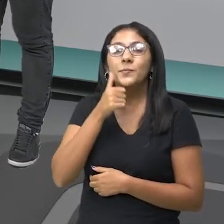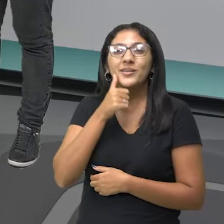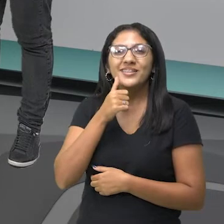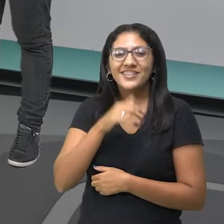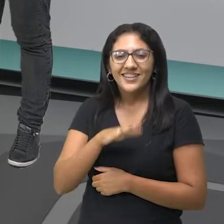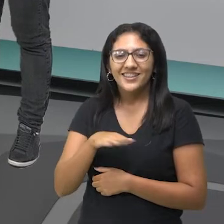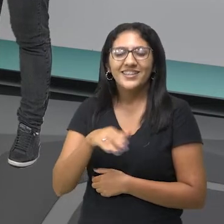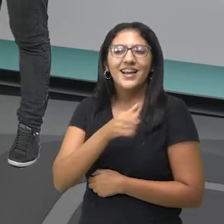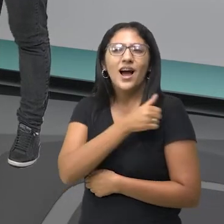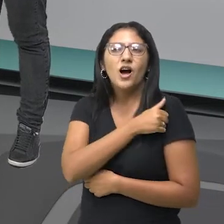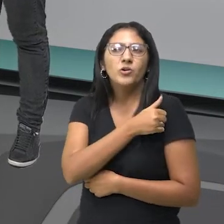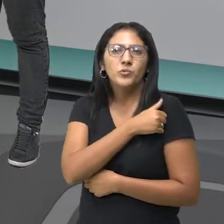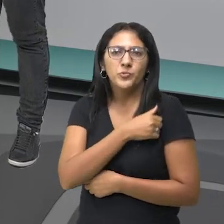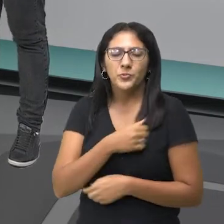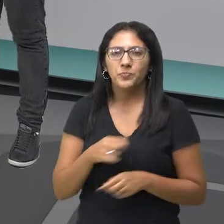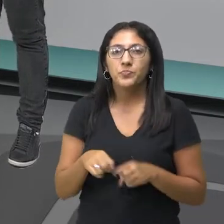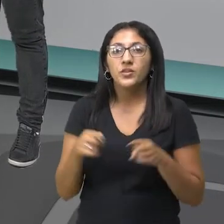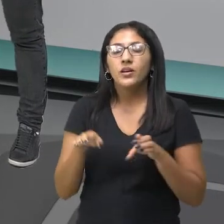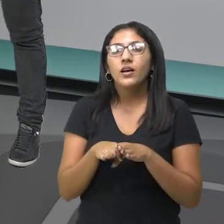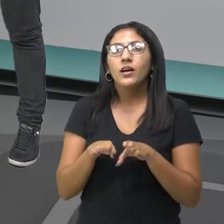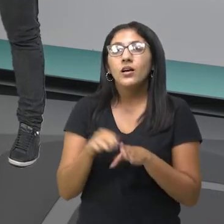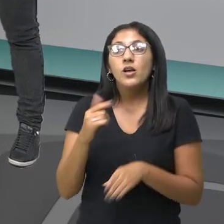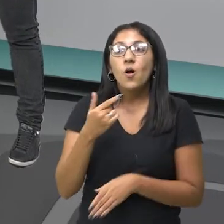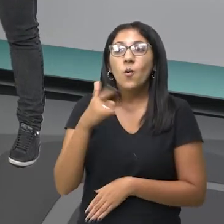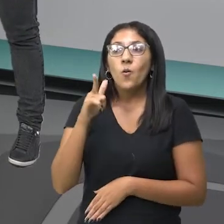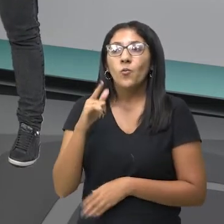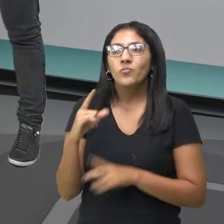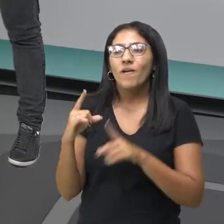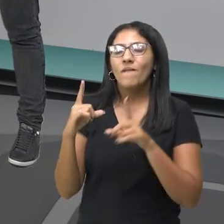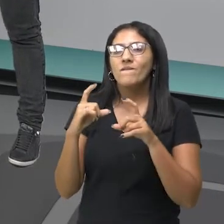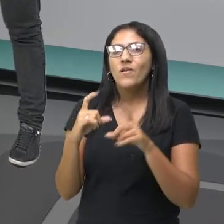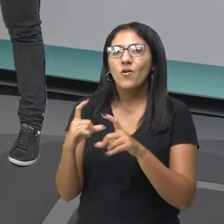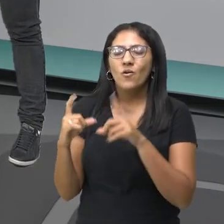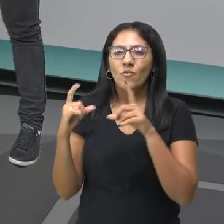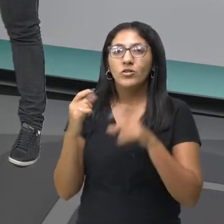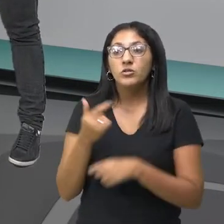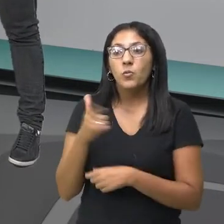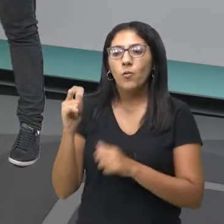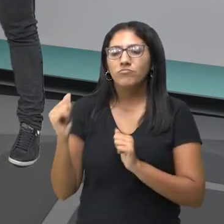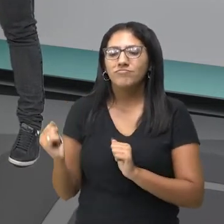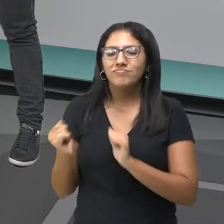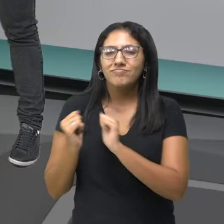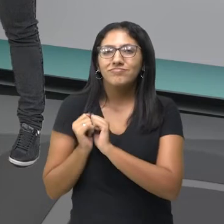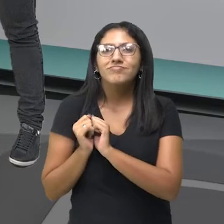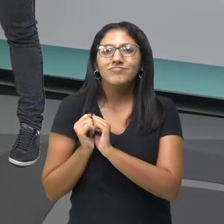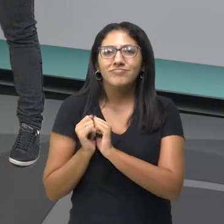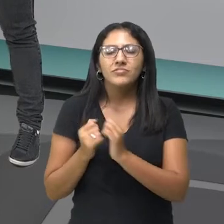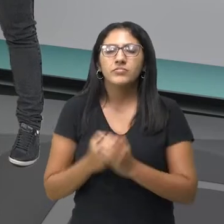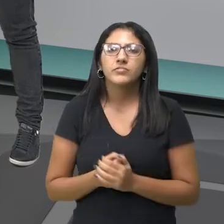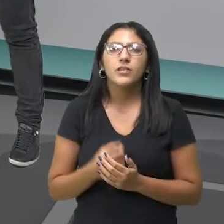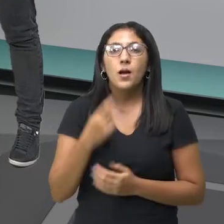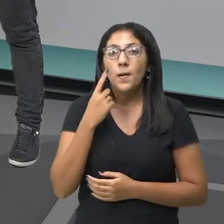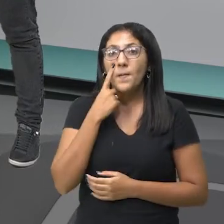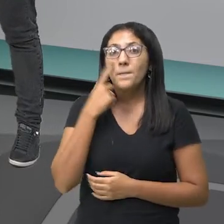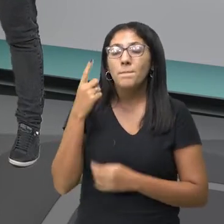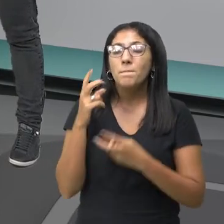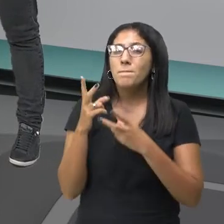E observem também que tem uma outra imagem dela, ok? Com outra pessoa. E percebam que a legenda